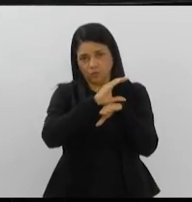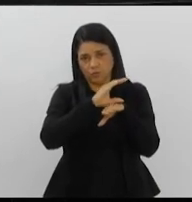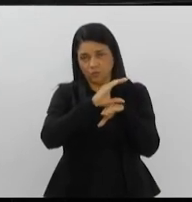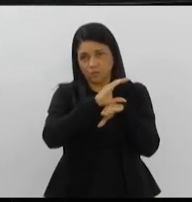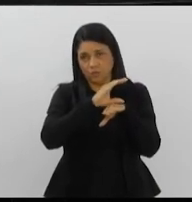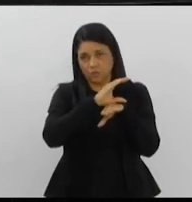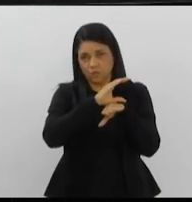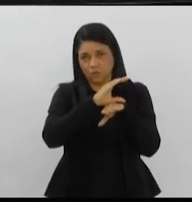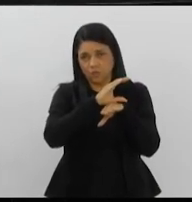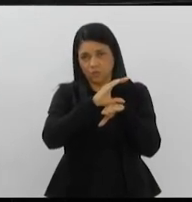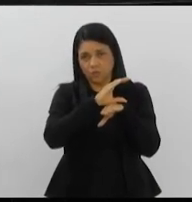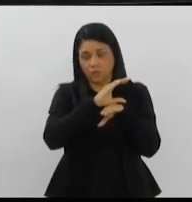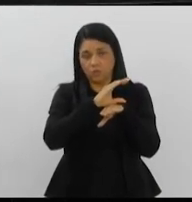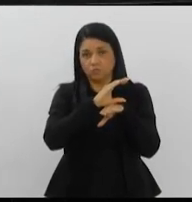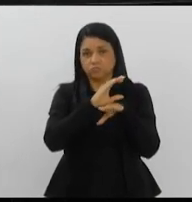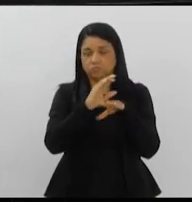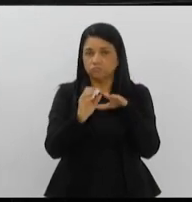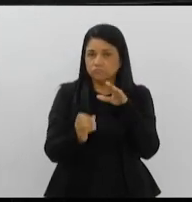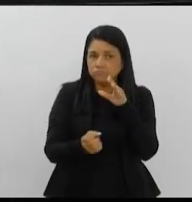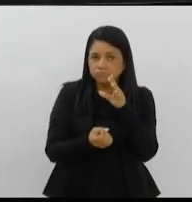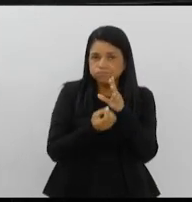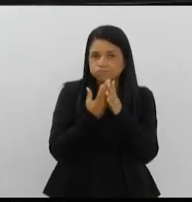que implantou